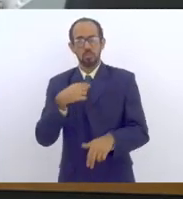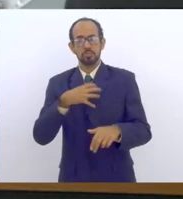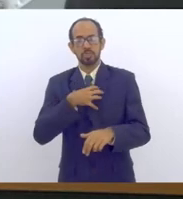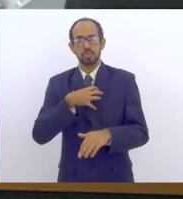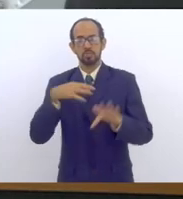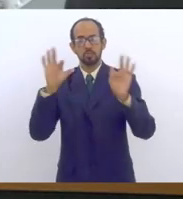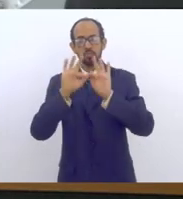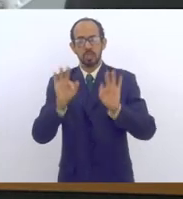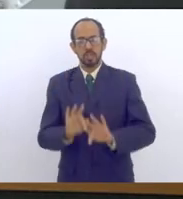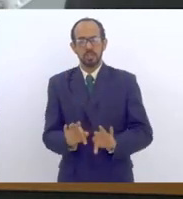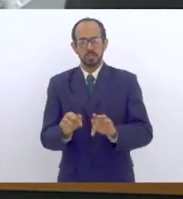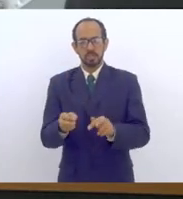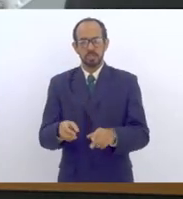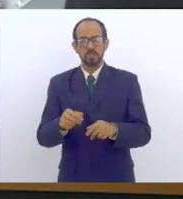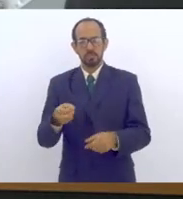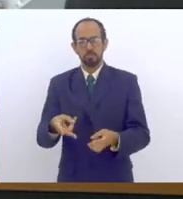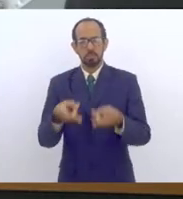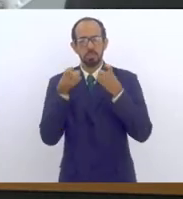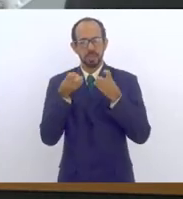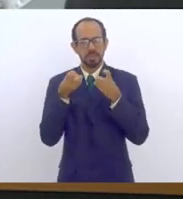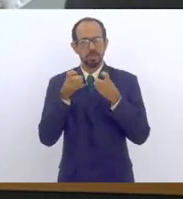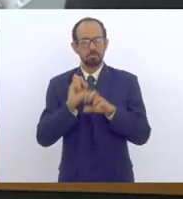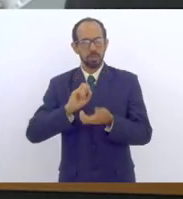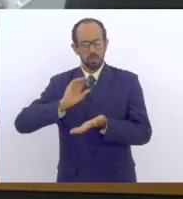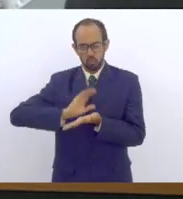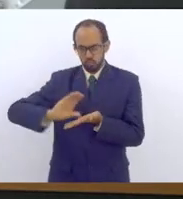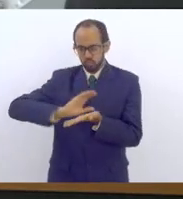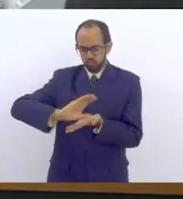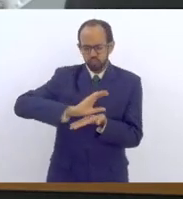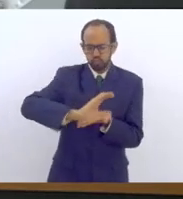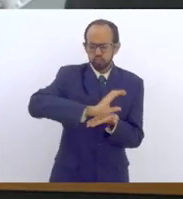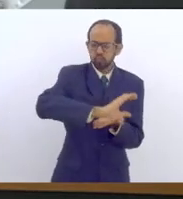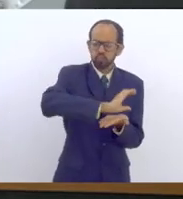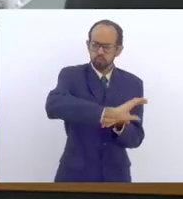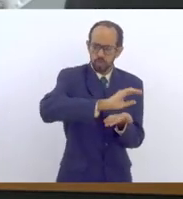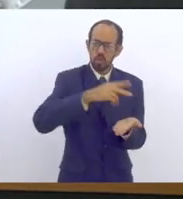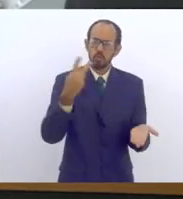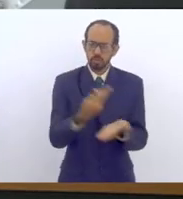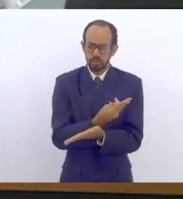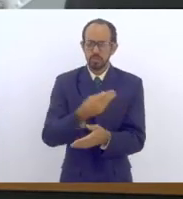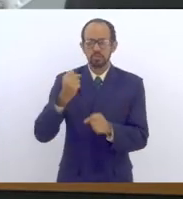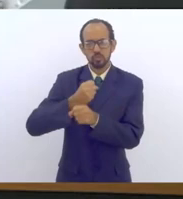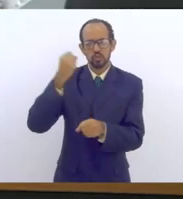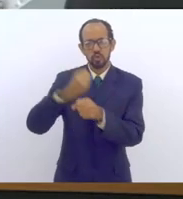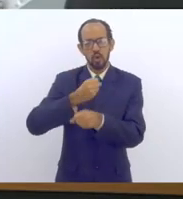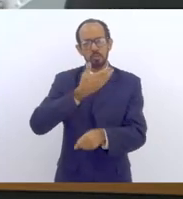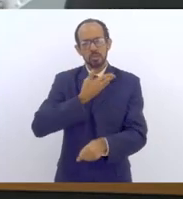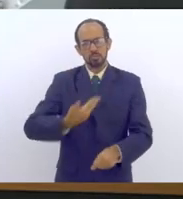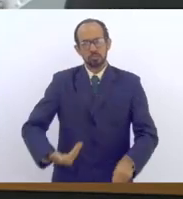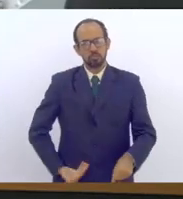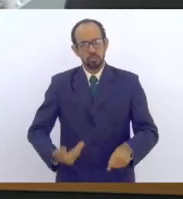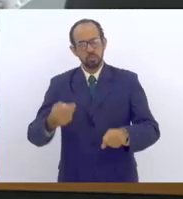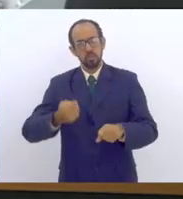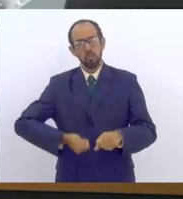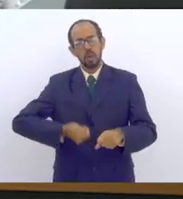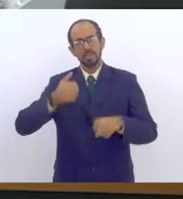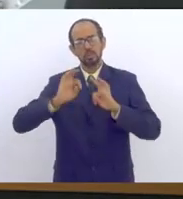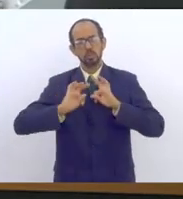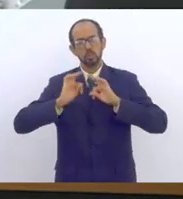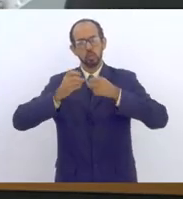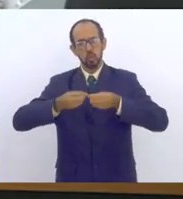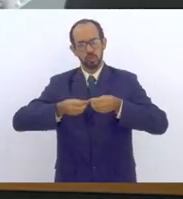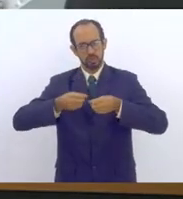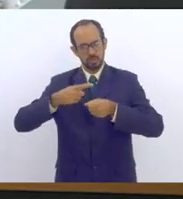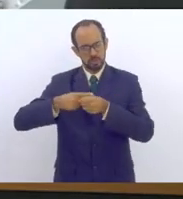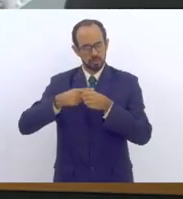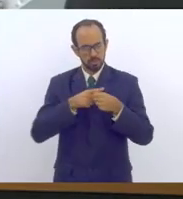o grande número de investimentos acontecendo obras públicas Praticamente em todas as cidades que vai